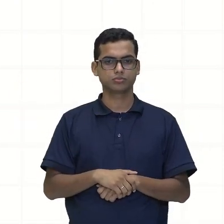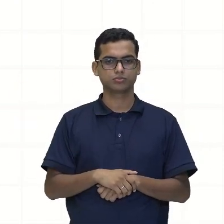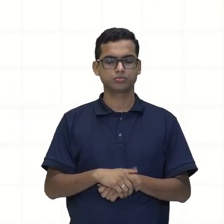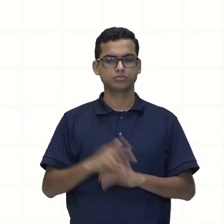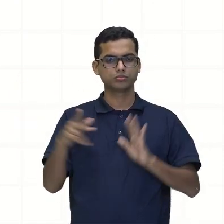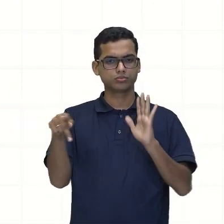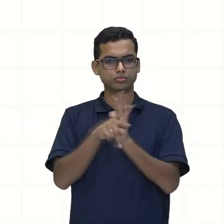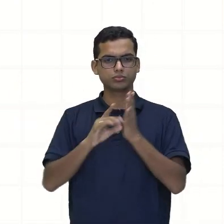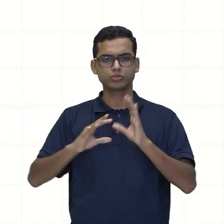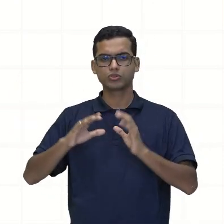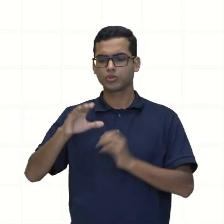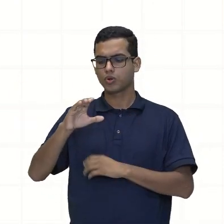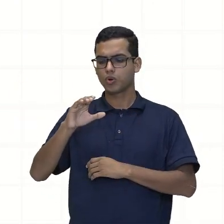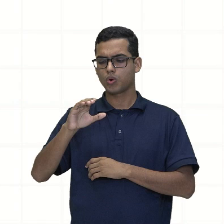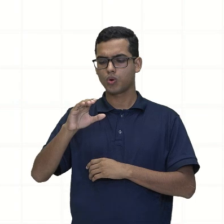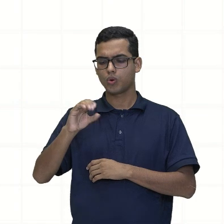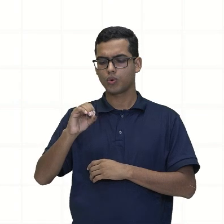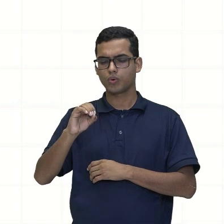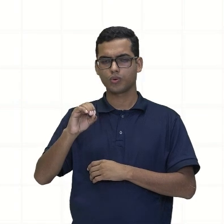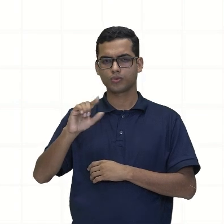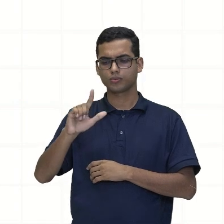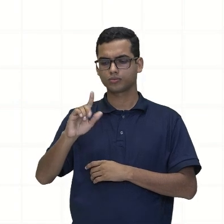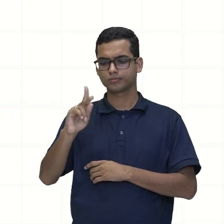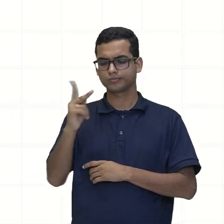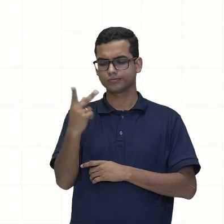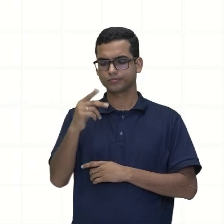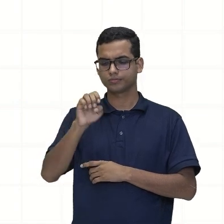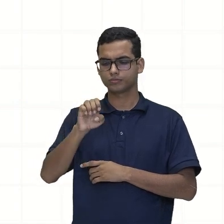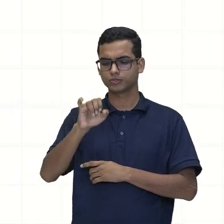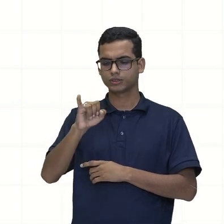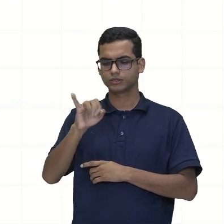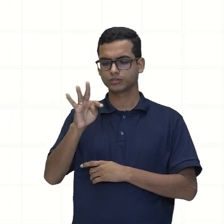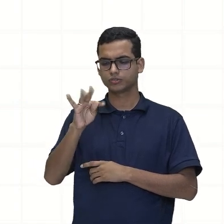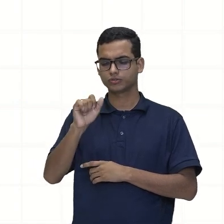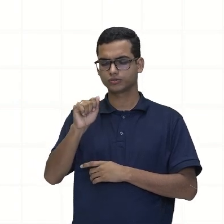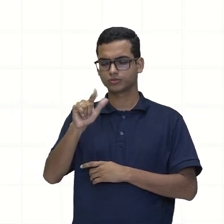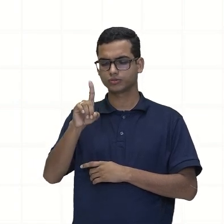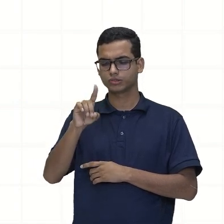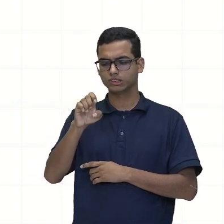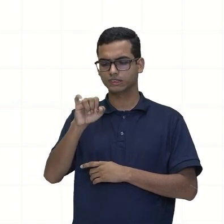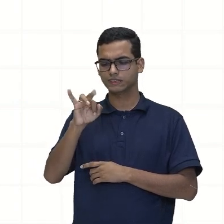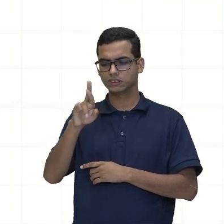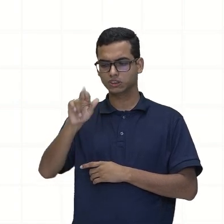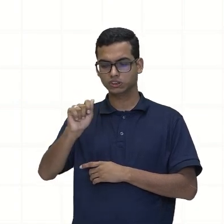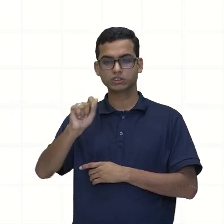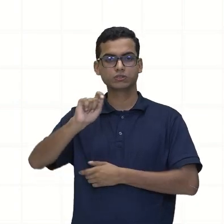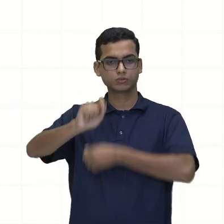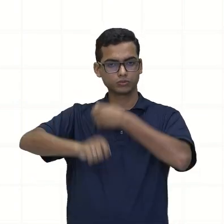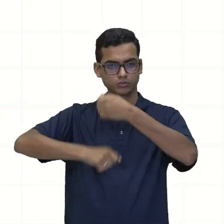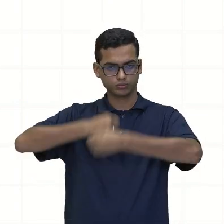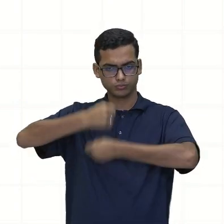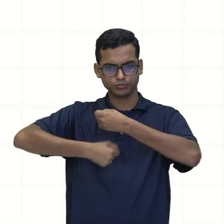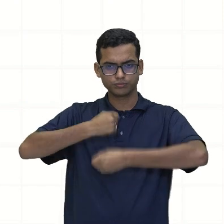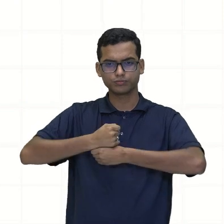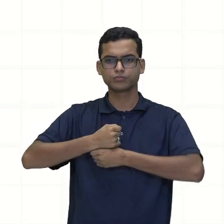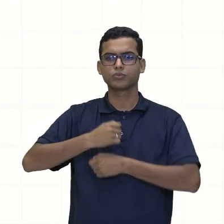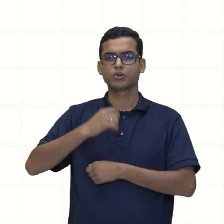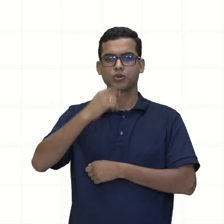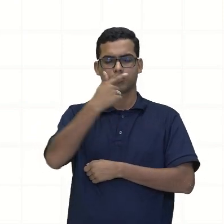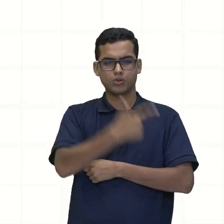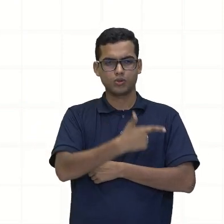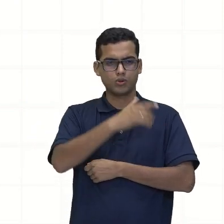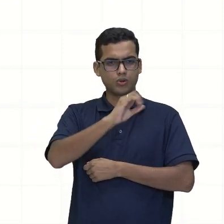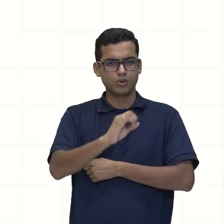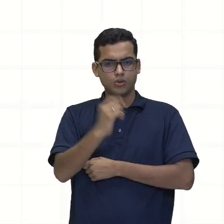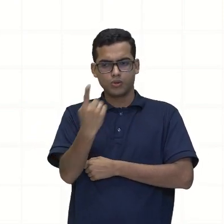de 2017. Então, esse mapa aqui, ele traz informações relacionadas ao número de